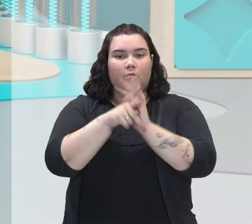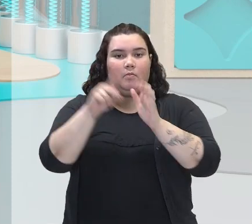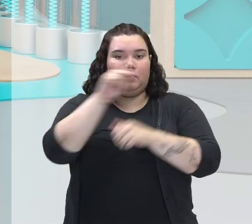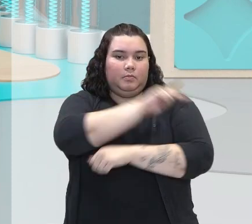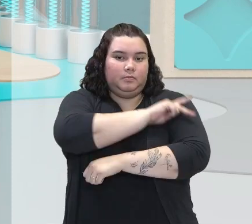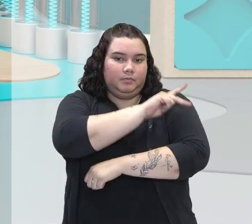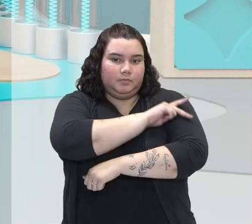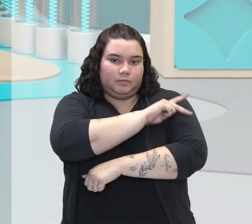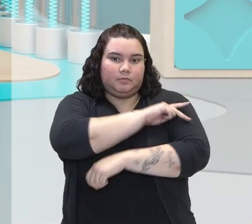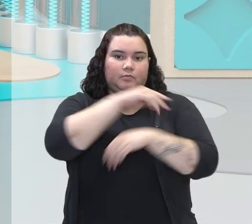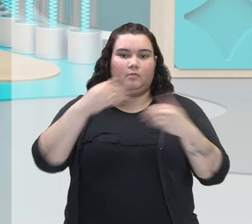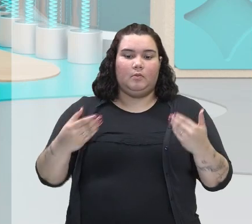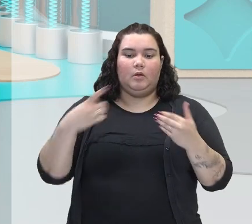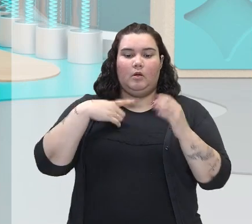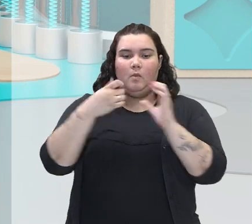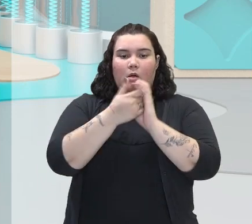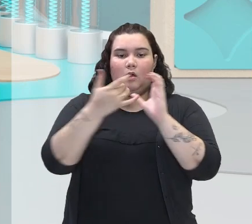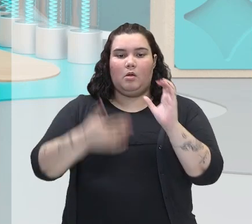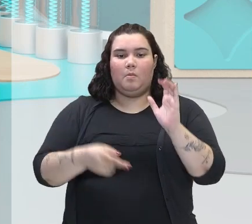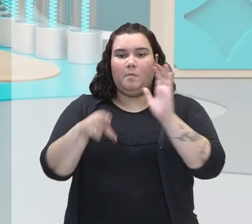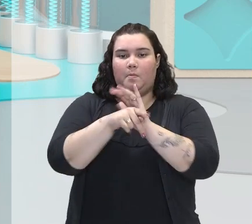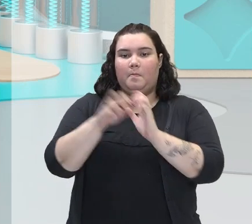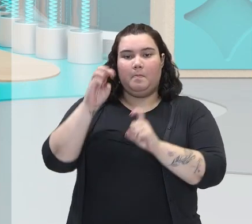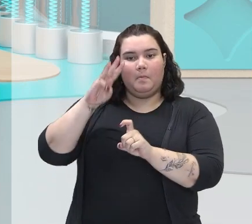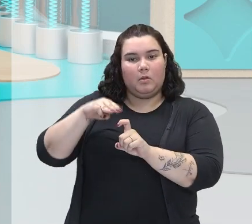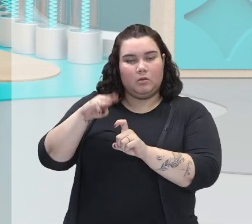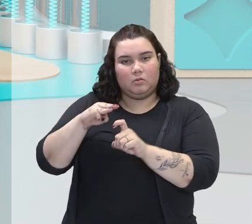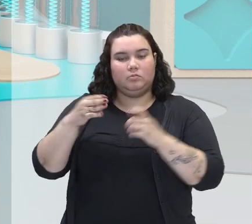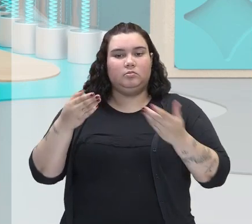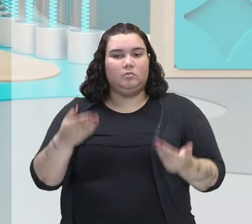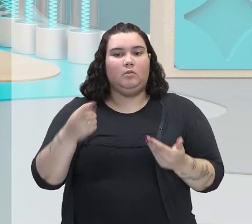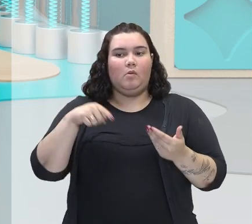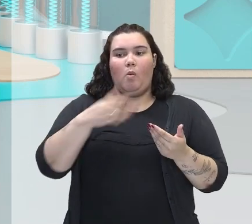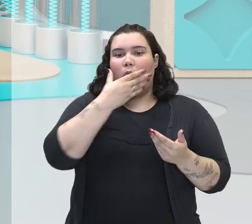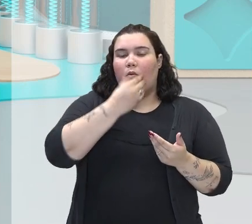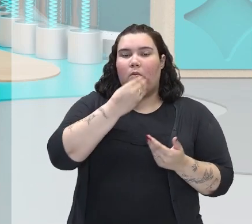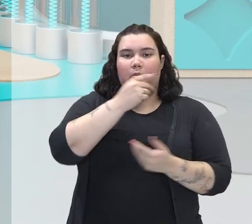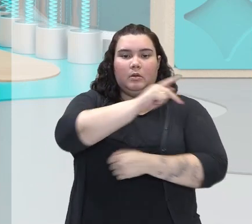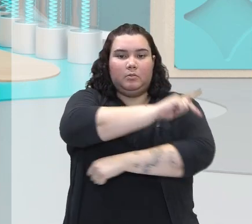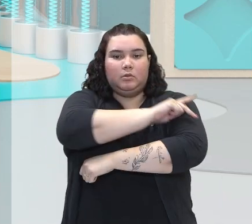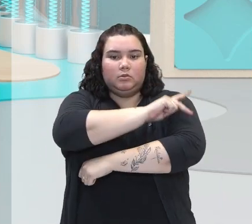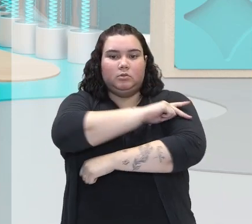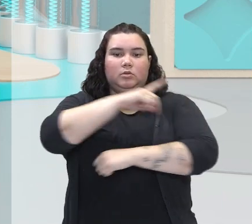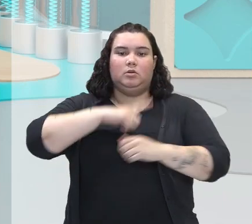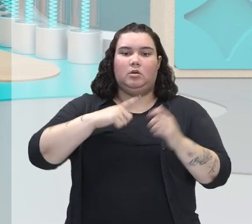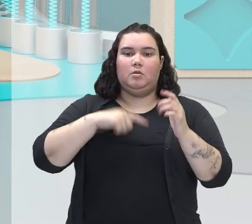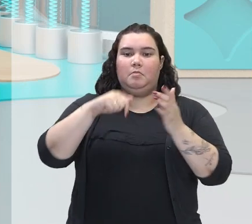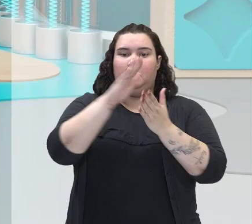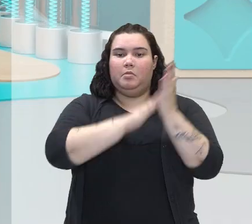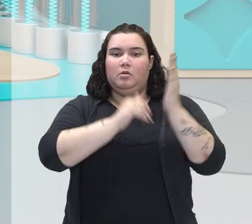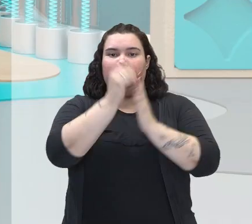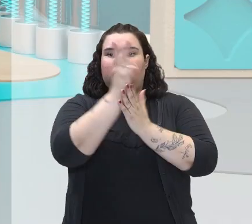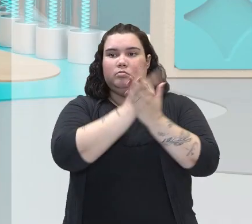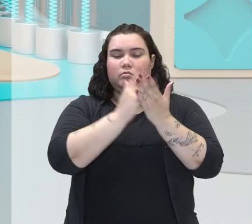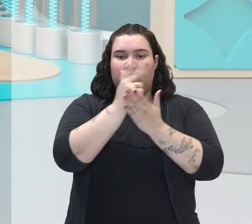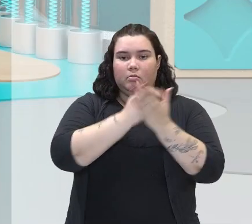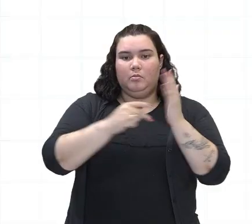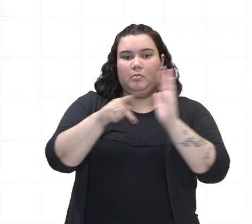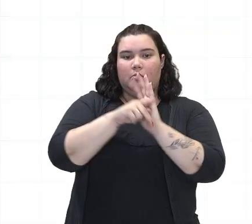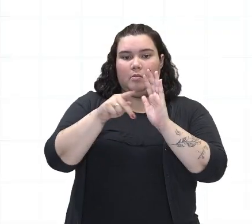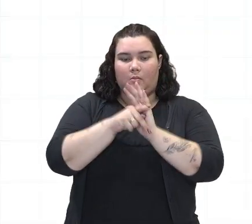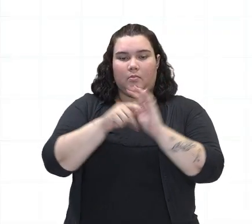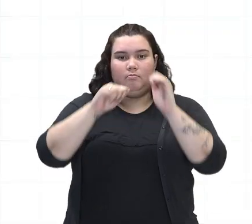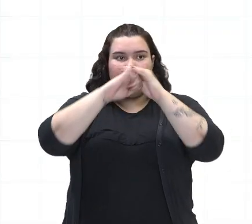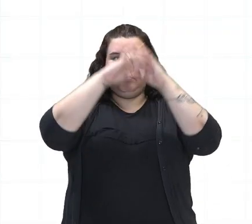até um caráter mitológico. Muitos estudiosos acreditam que o homem na pré-história ele fazia aquelas pinturas, aqueles registros nas paredes das